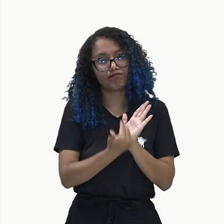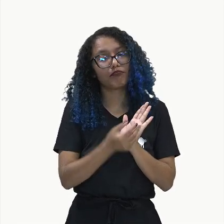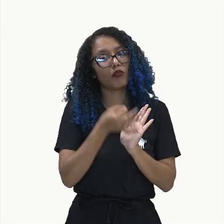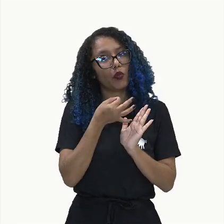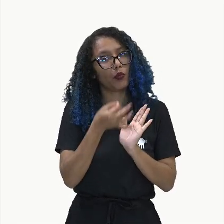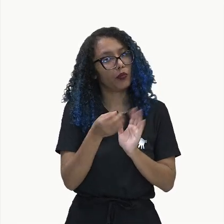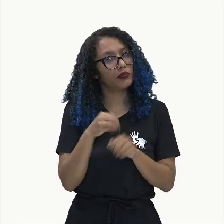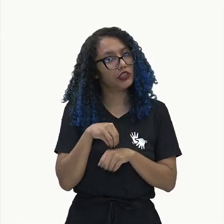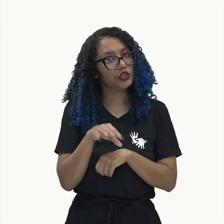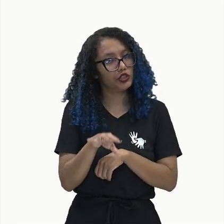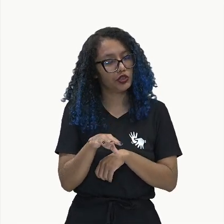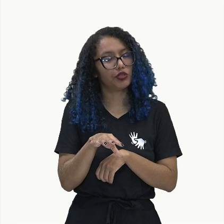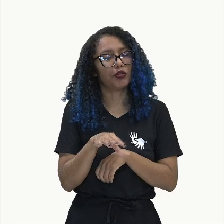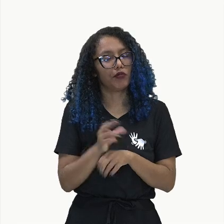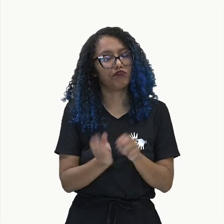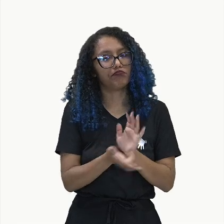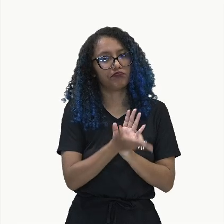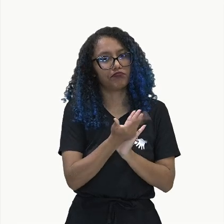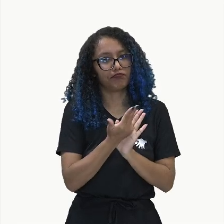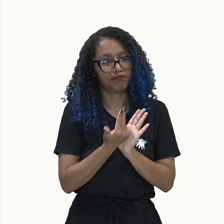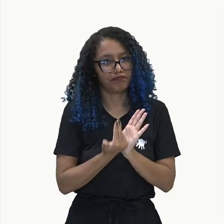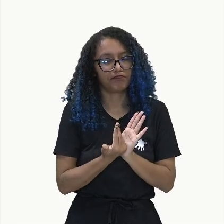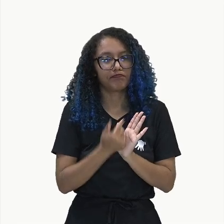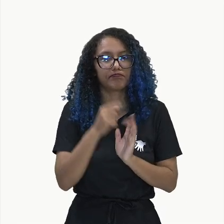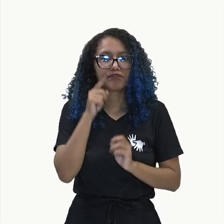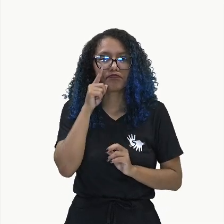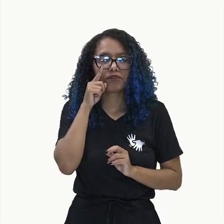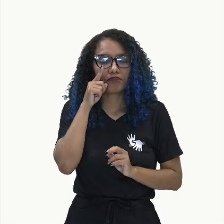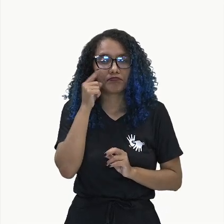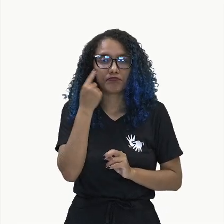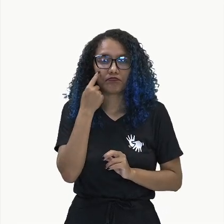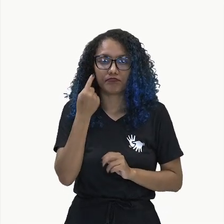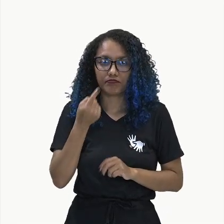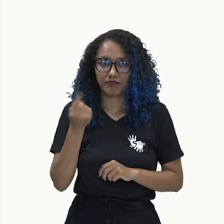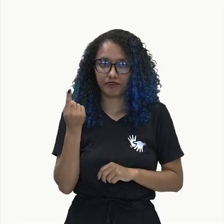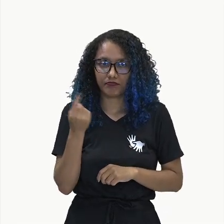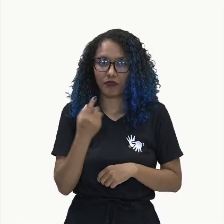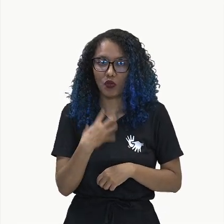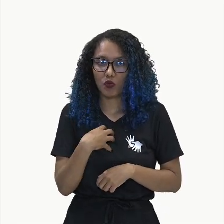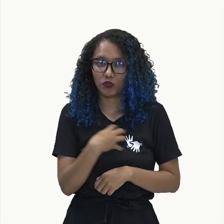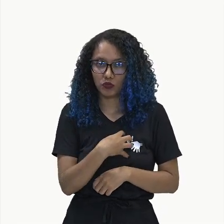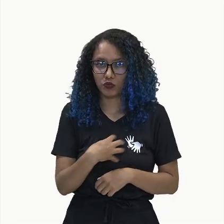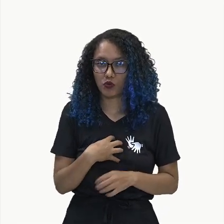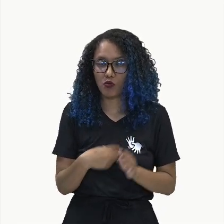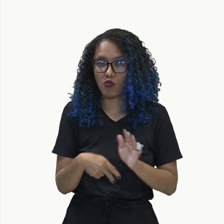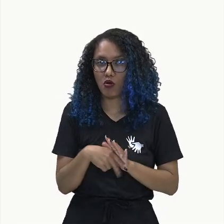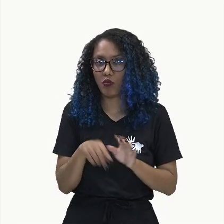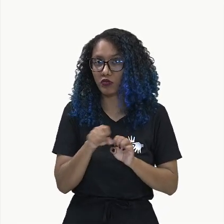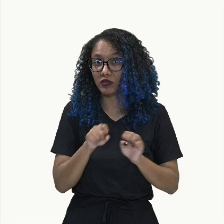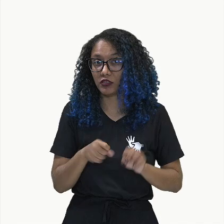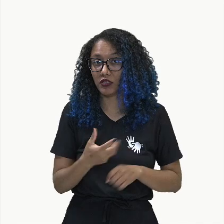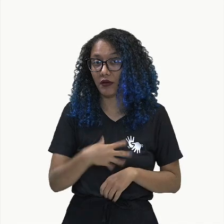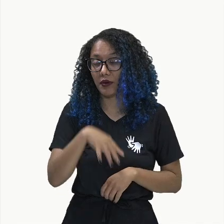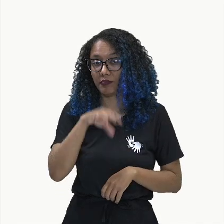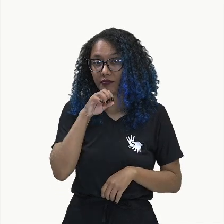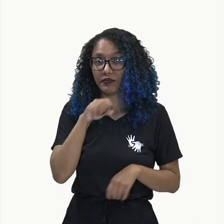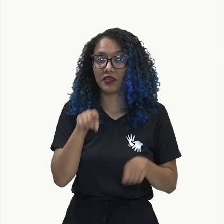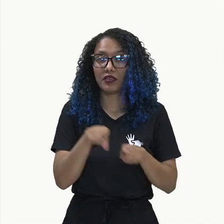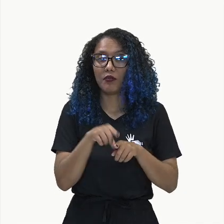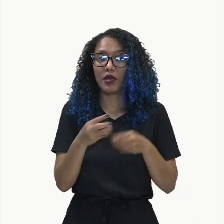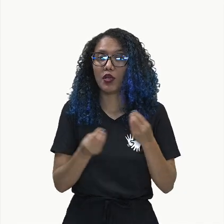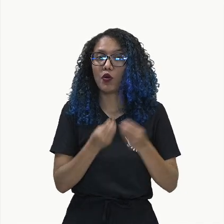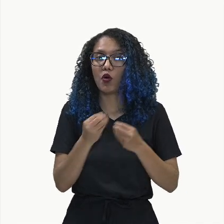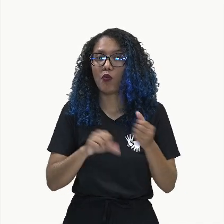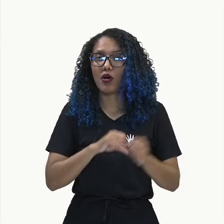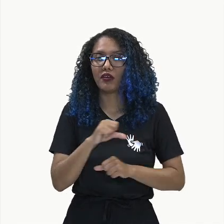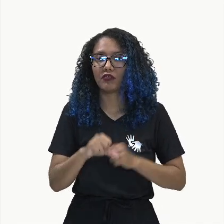que vocês desenhem essas estruturas, né? Os órgãos que compõem o sistema respiratório e como ocorre aqui essa